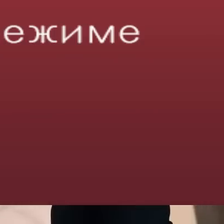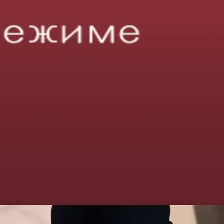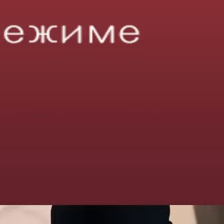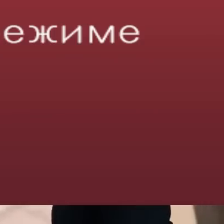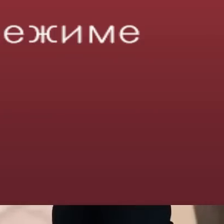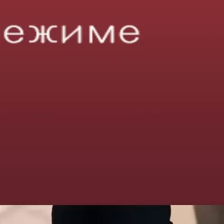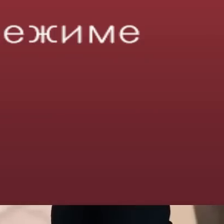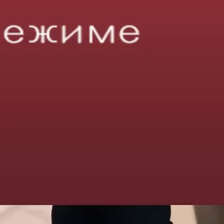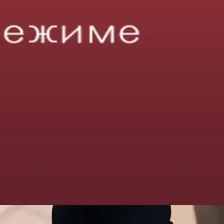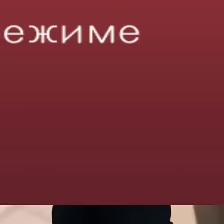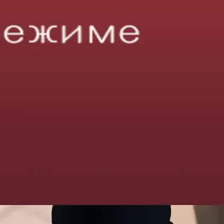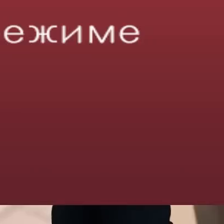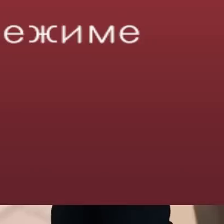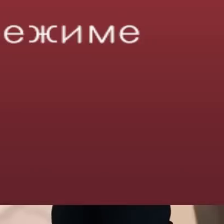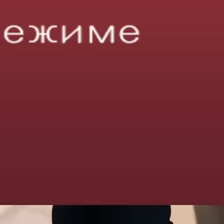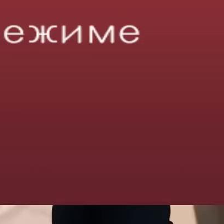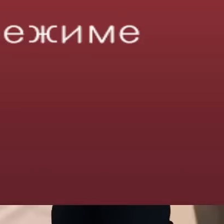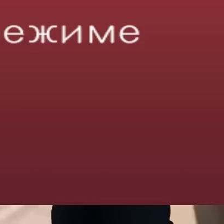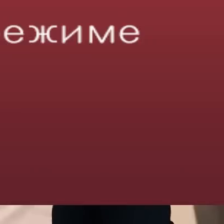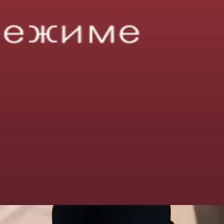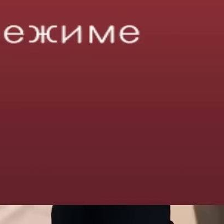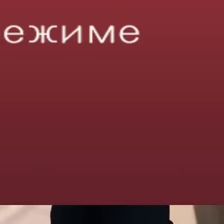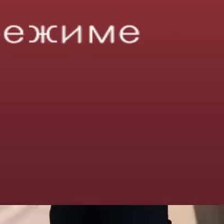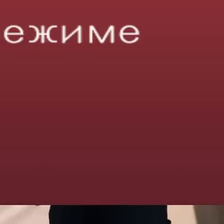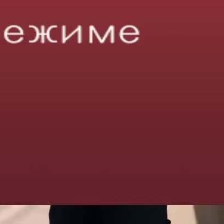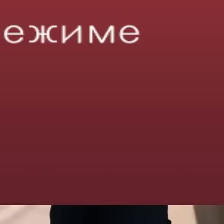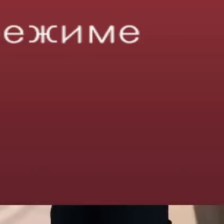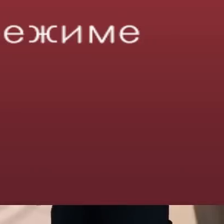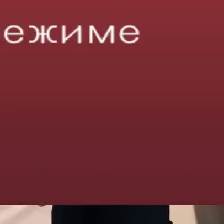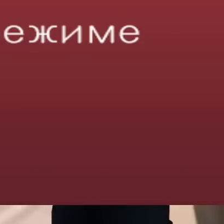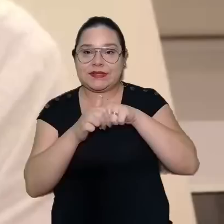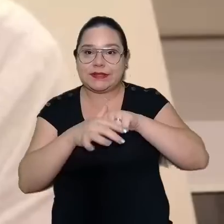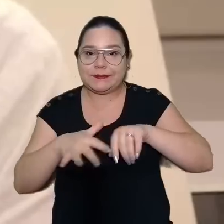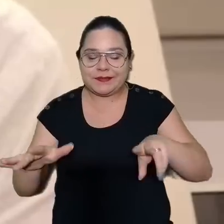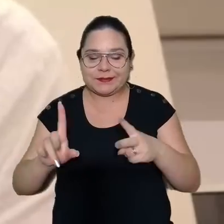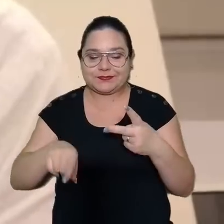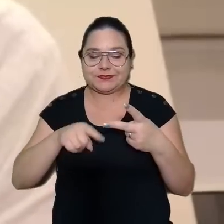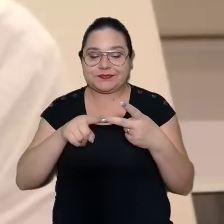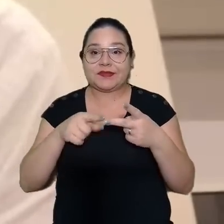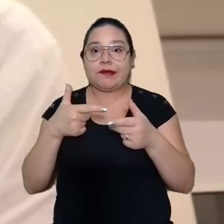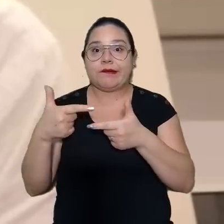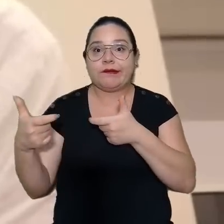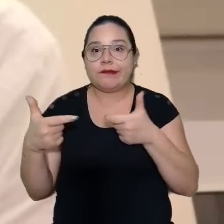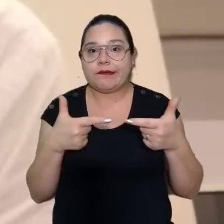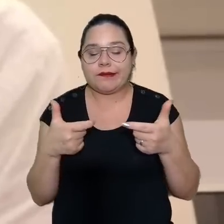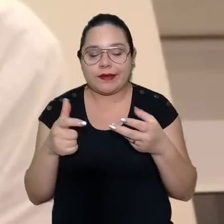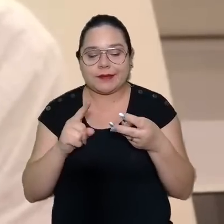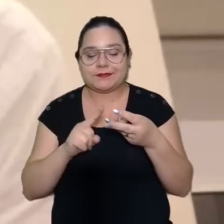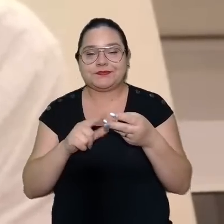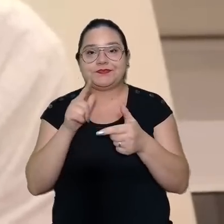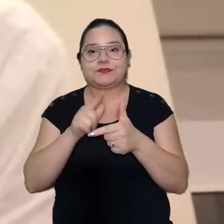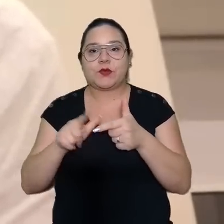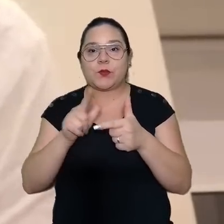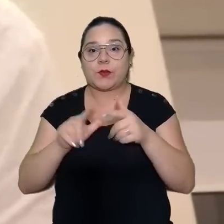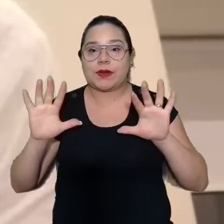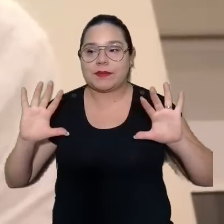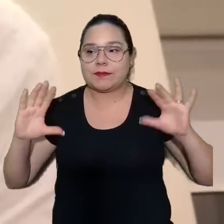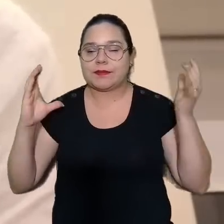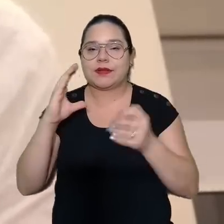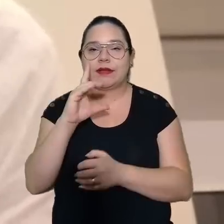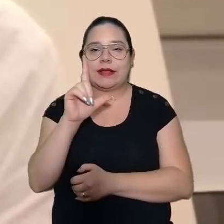ninguém esperava, né? Nós tivemos uma pandemia seguida de uma guerra, questões climáticas, como você disse,